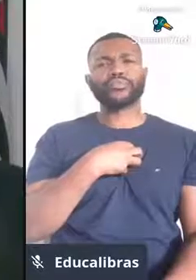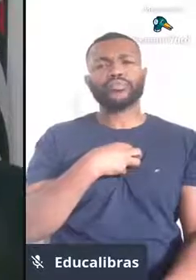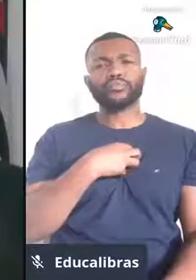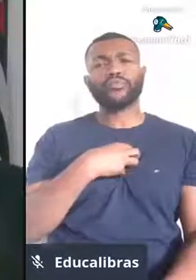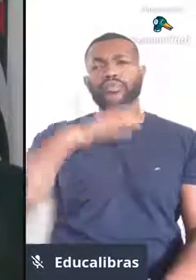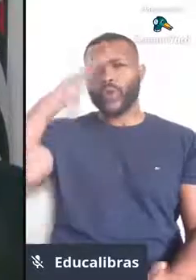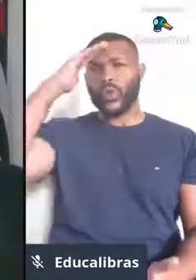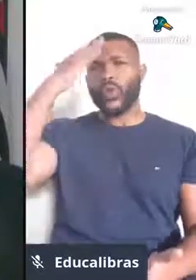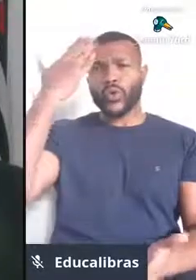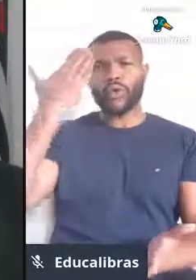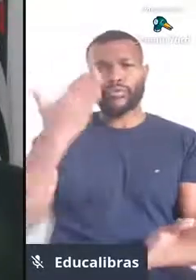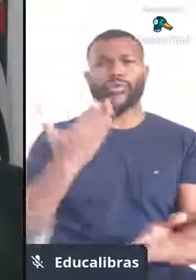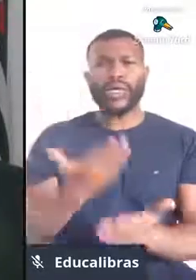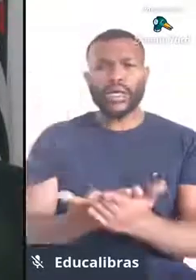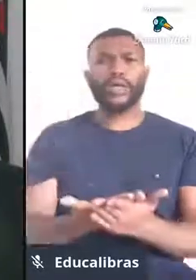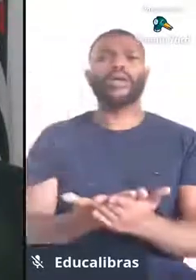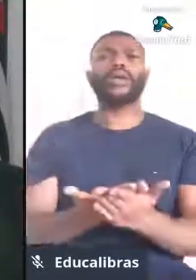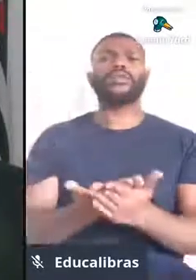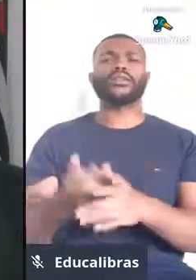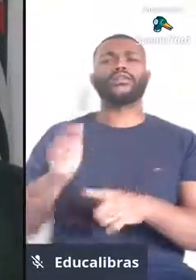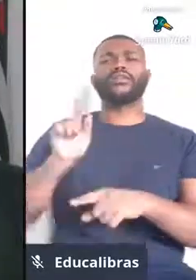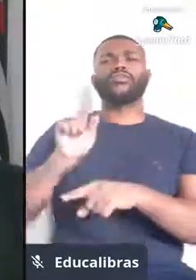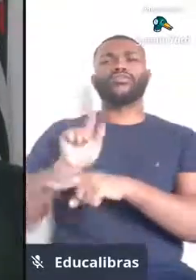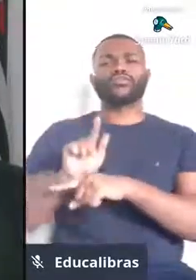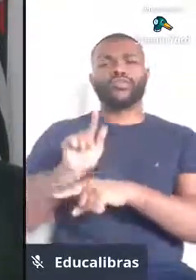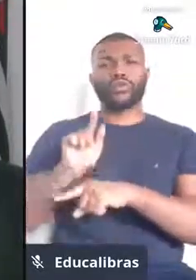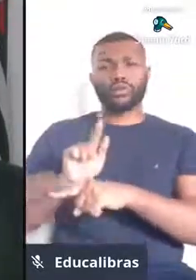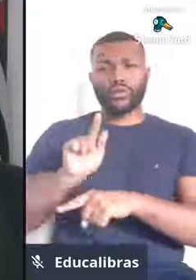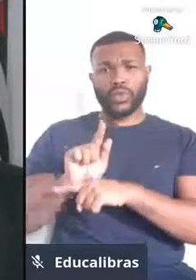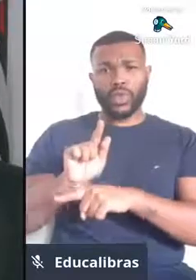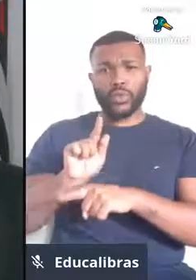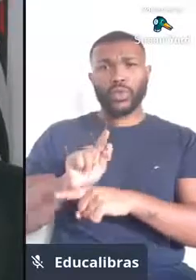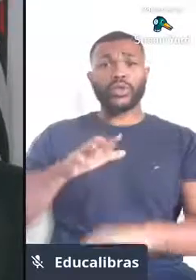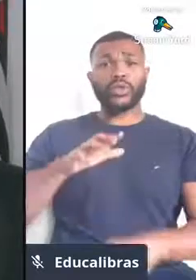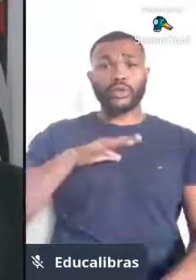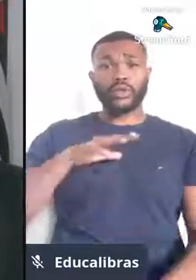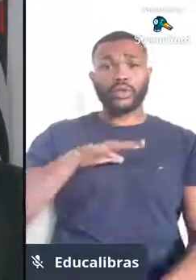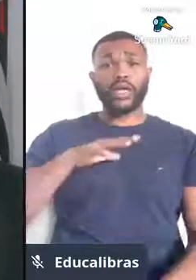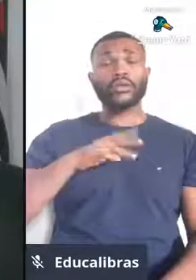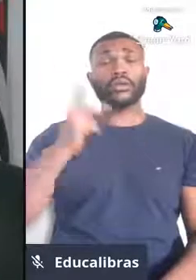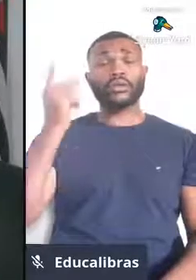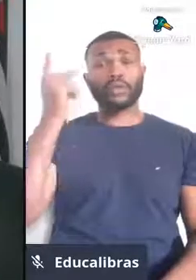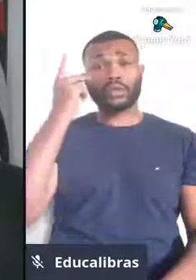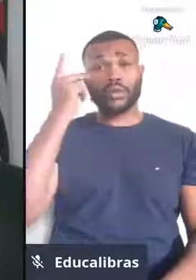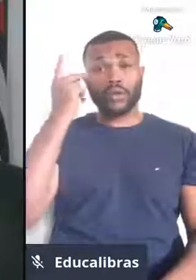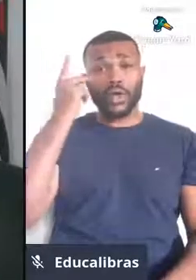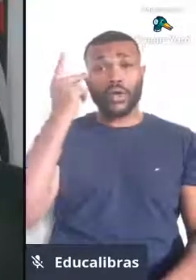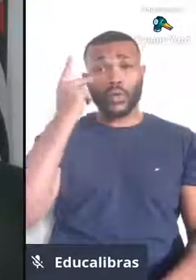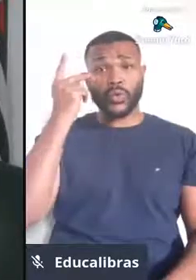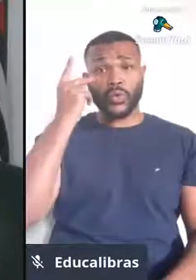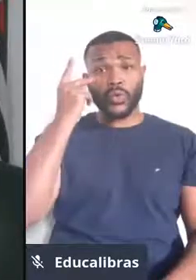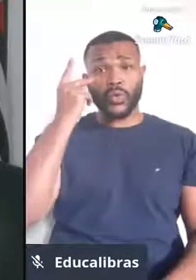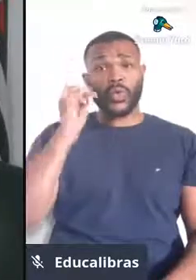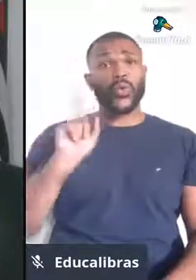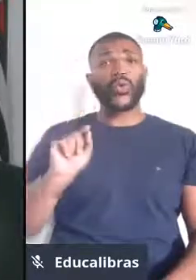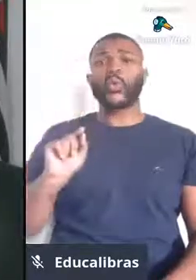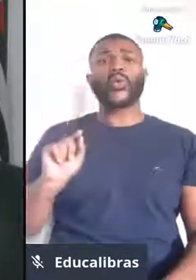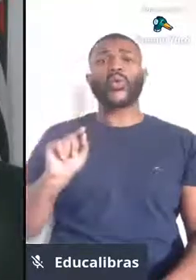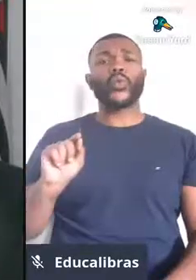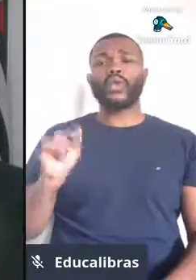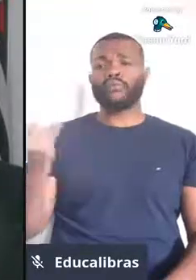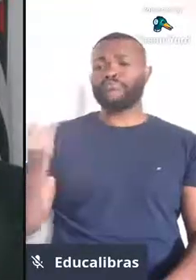confiança na gestão da cidade de São Paulo nesse momento. O que você me diz?